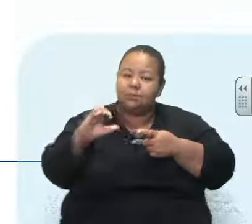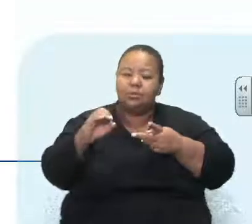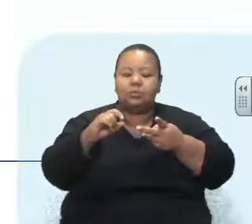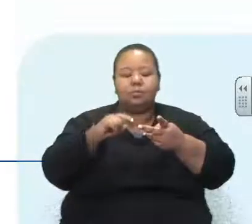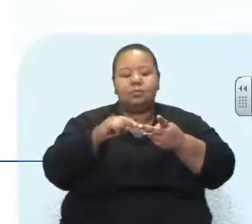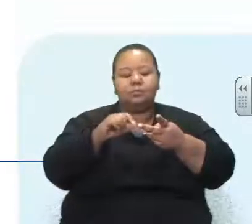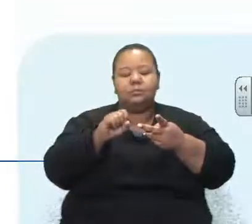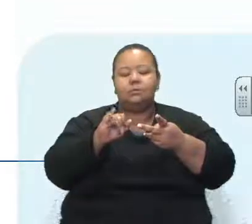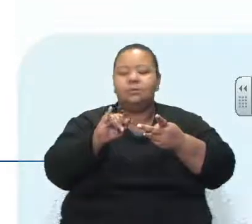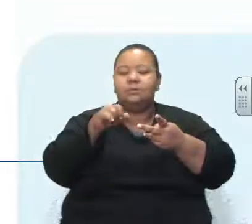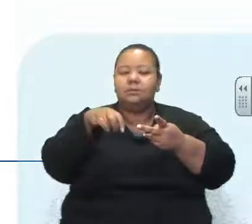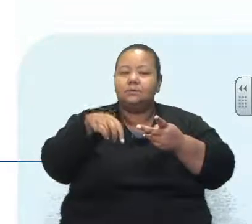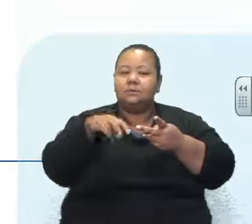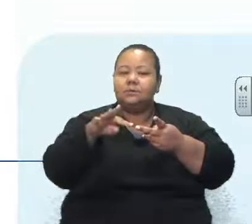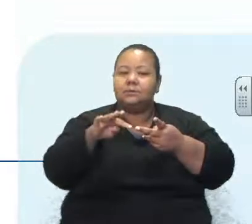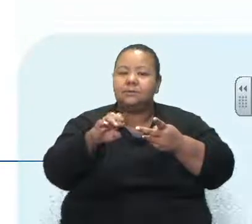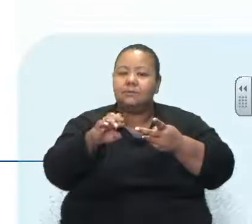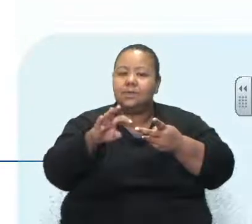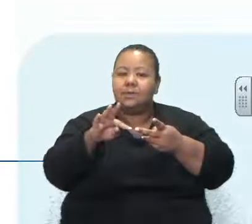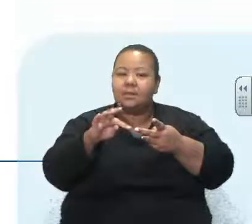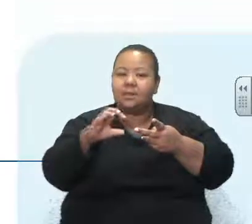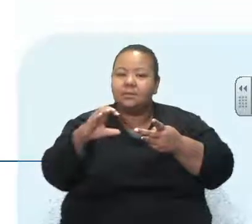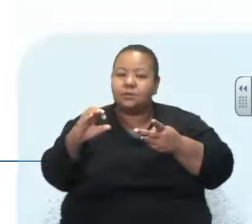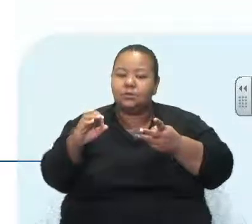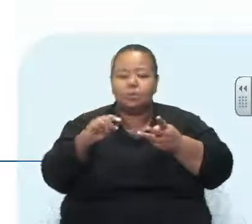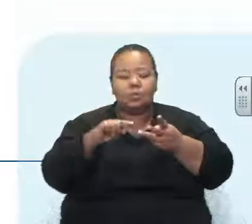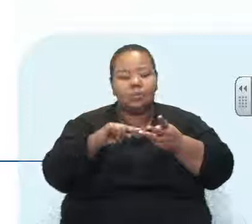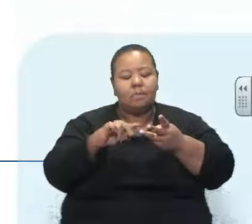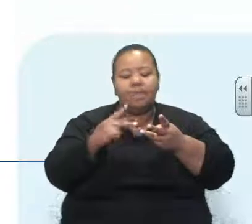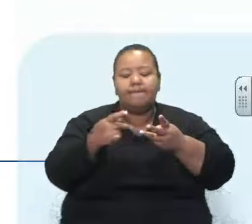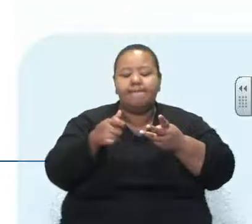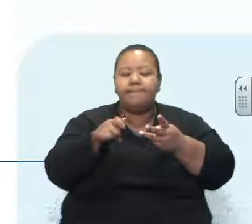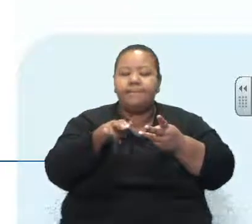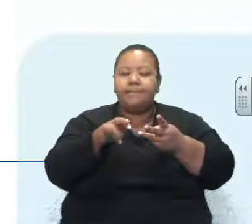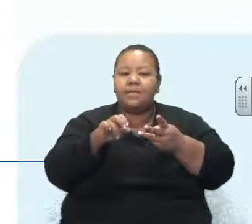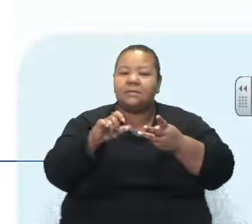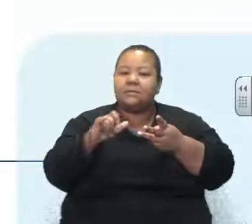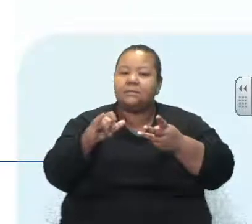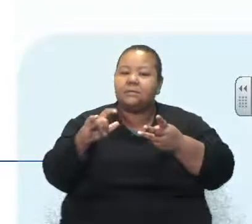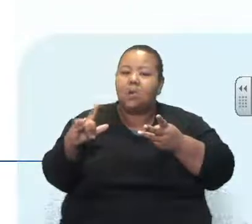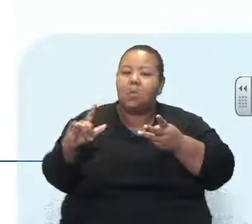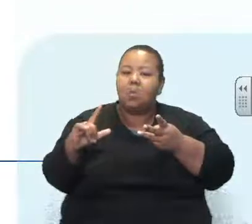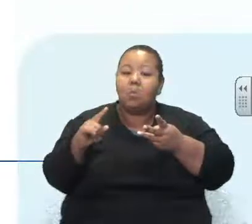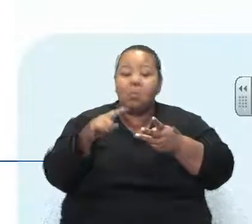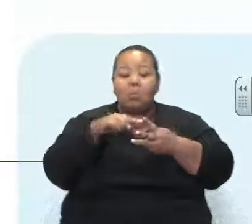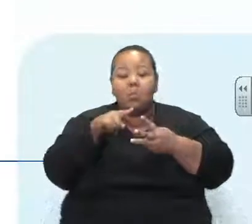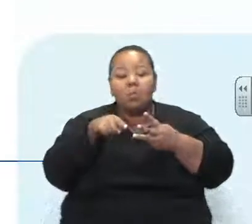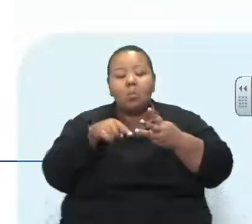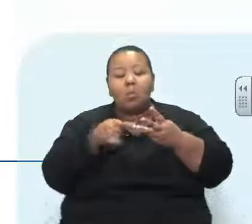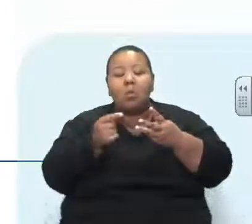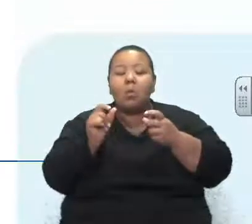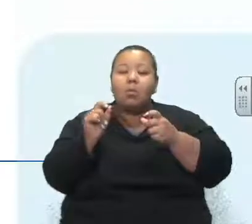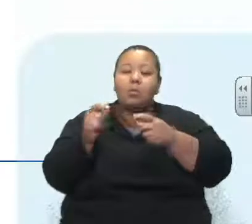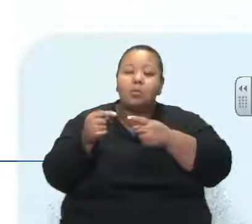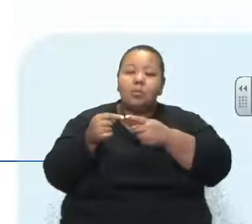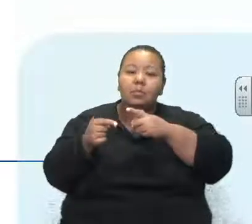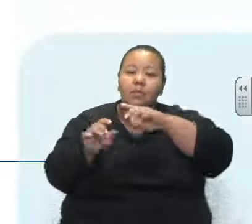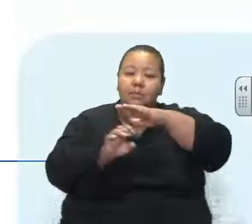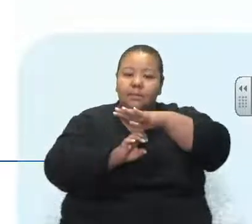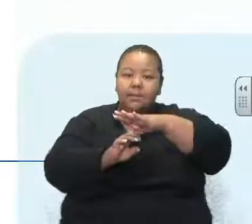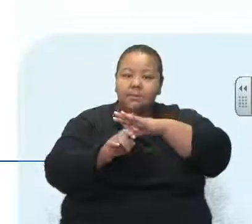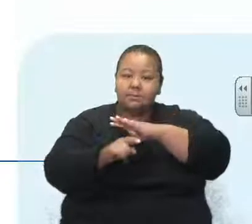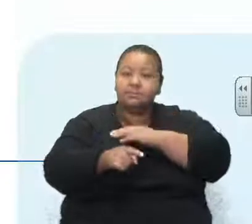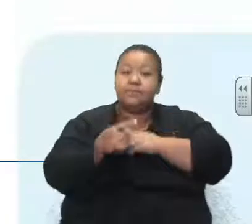faz fazer sentido para a empresa, para que eu possa ter uma análise completa desses indicadores.